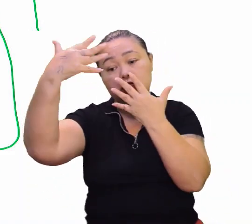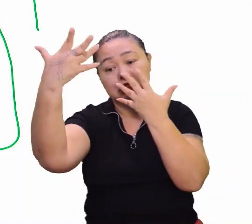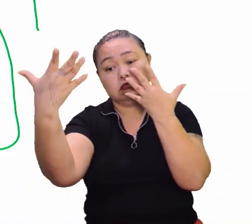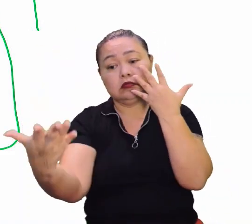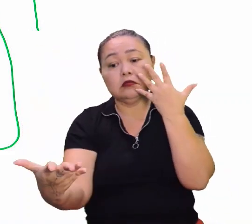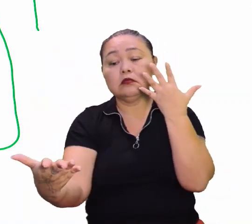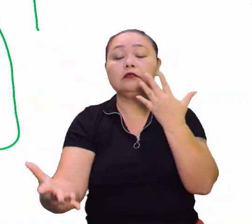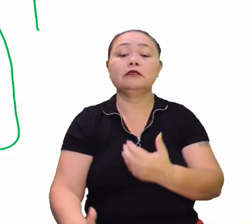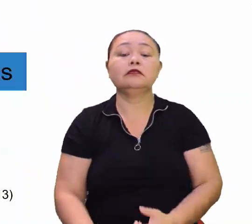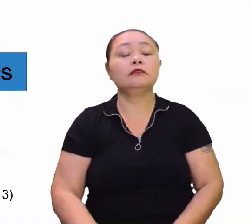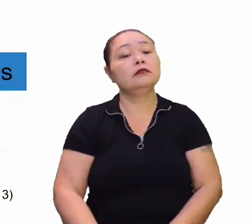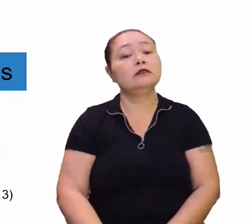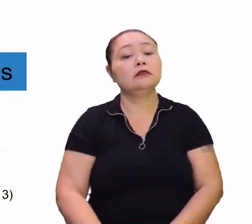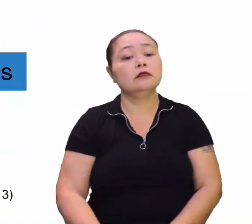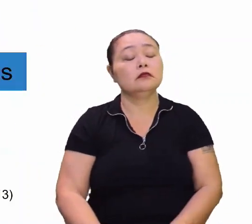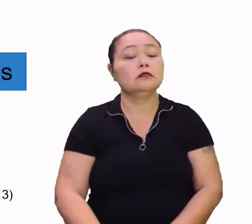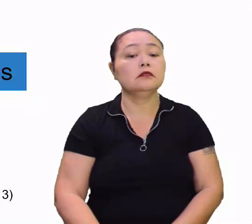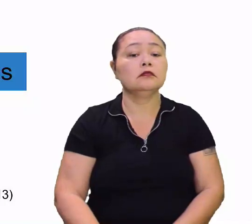Muito bem.